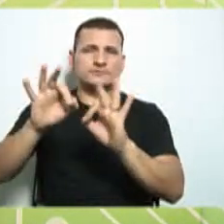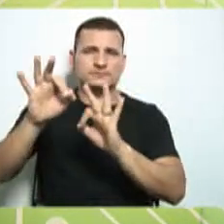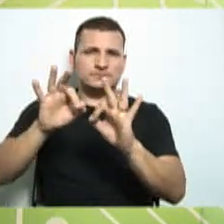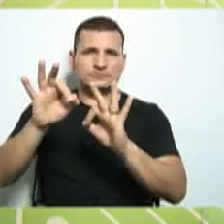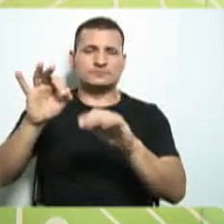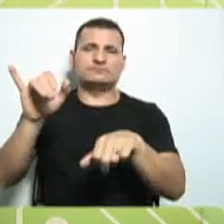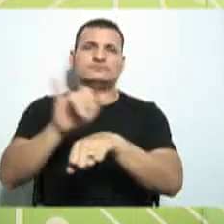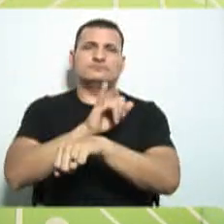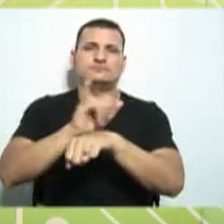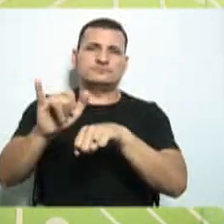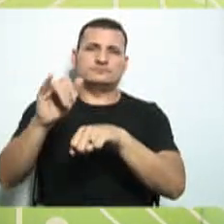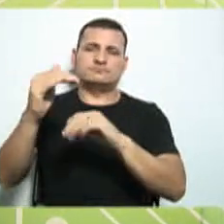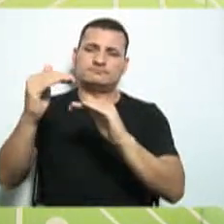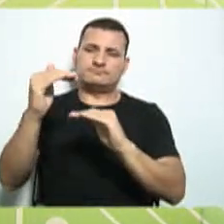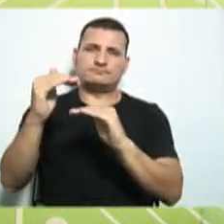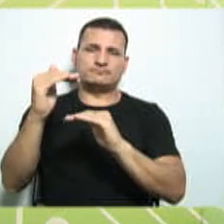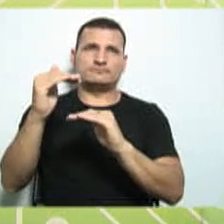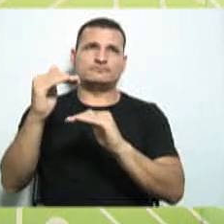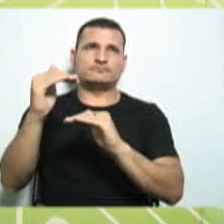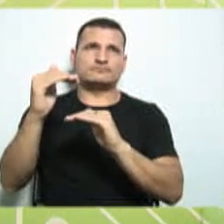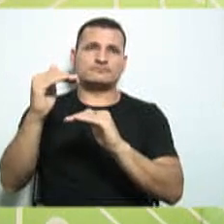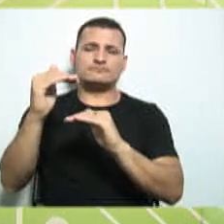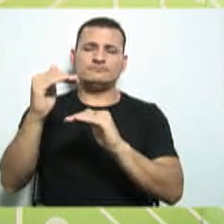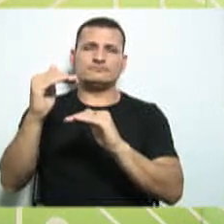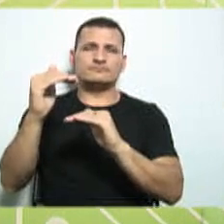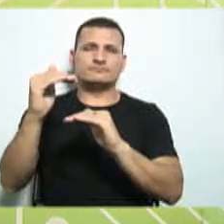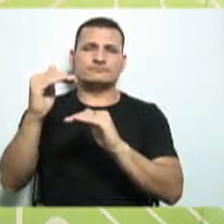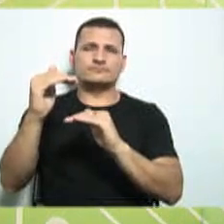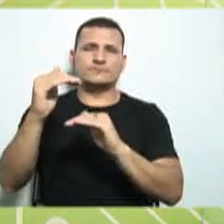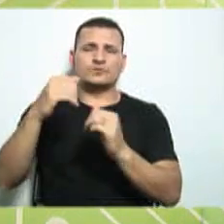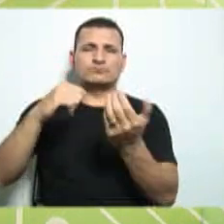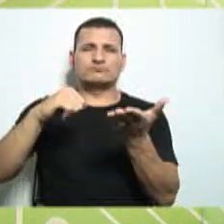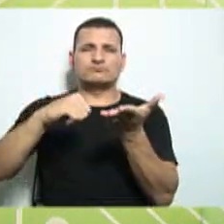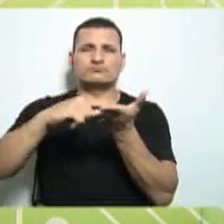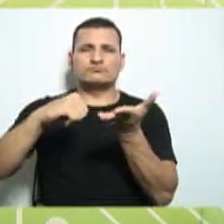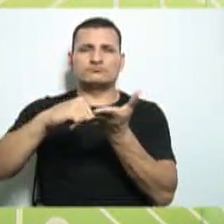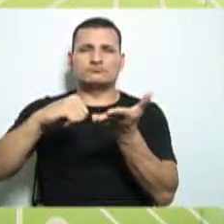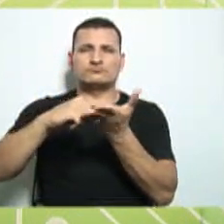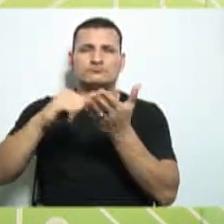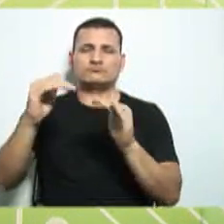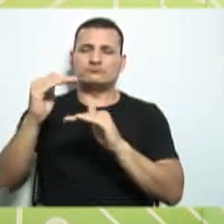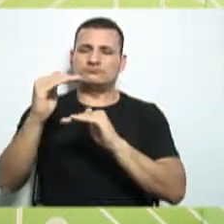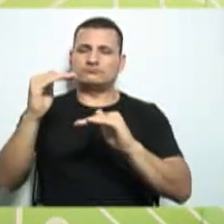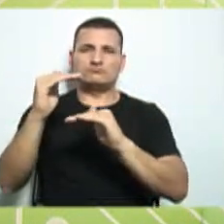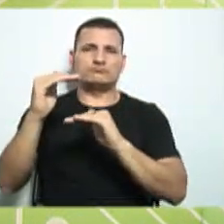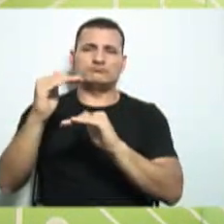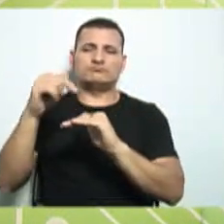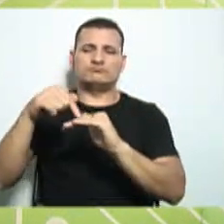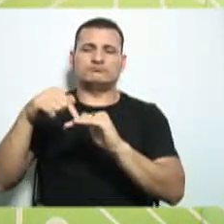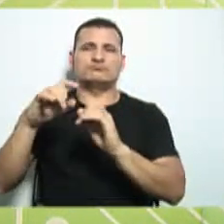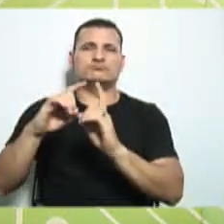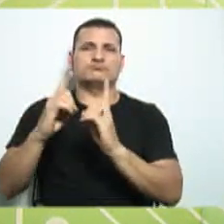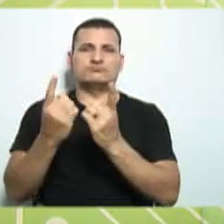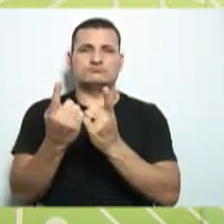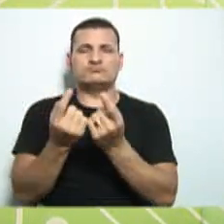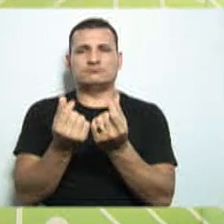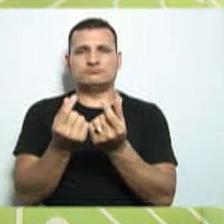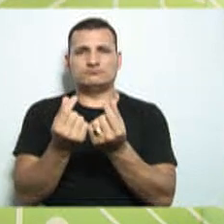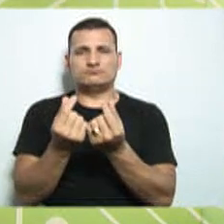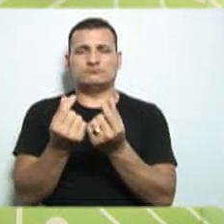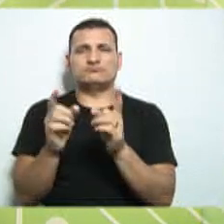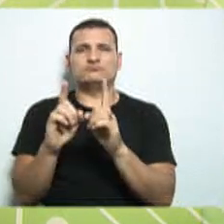onde nós temos um nível hierárquico já mais intermediário, onde nós temos departamentos, por exemplo, os departamentos de finanças,